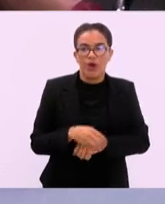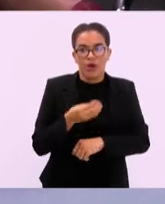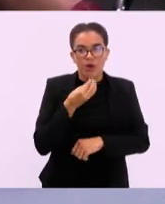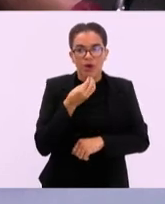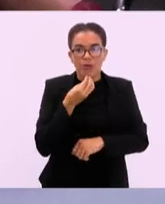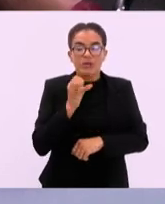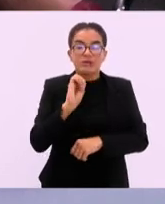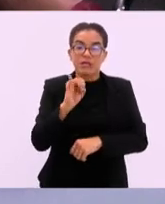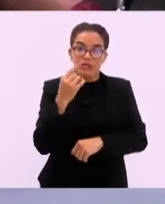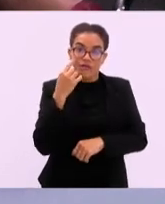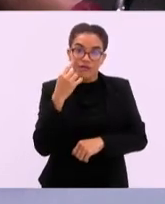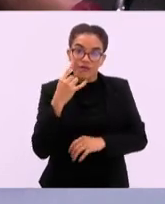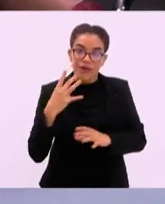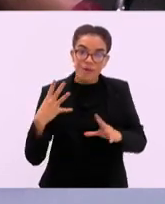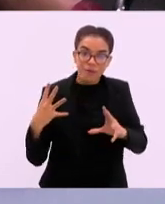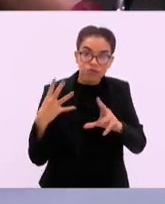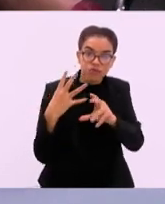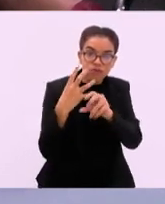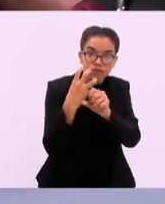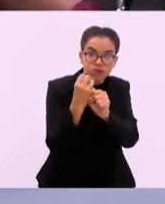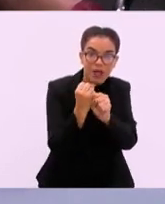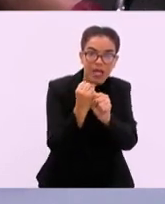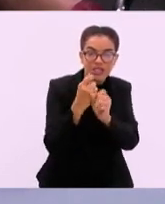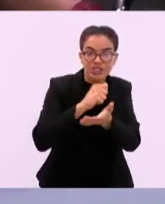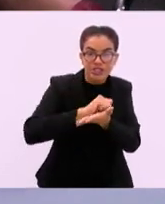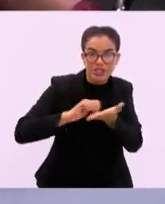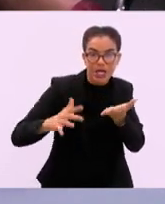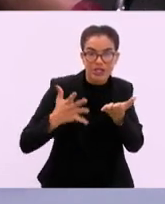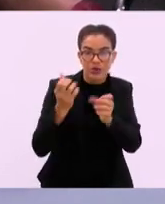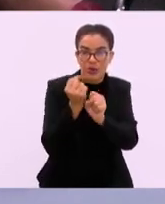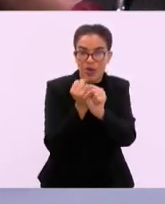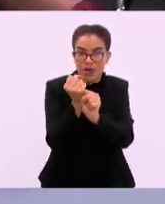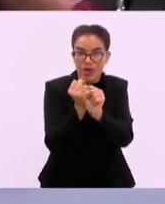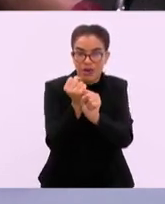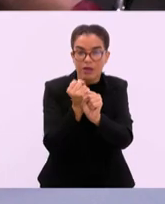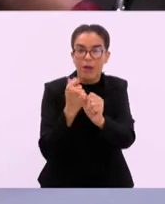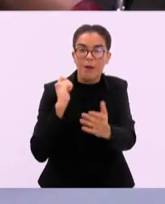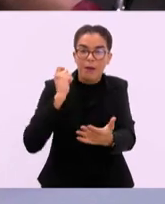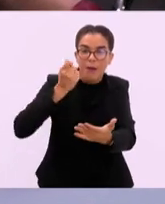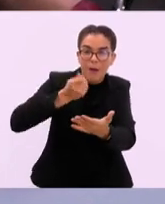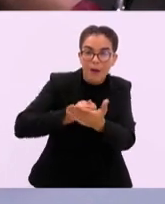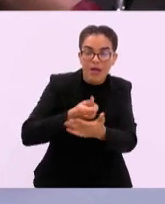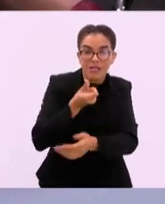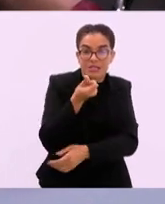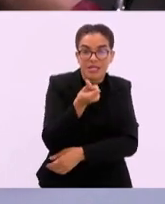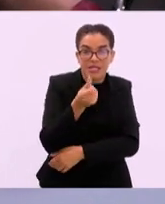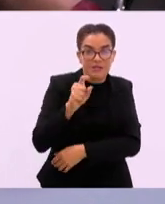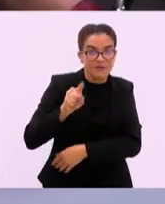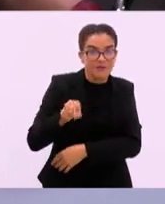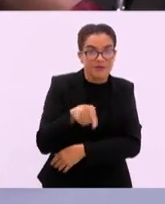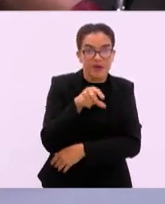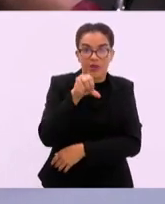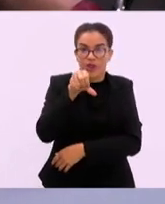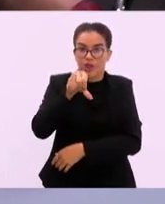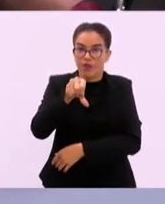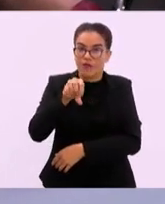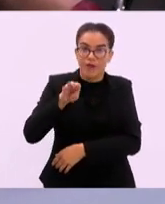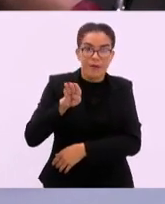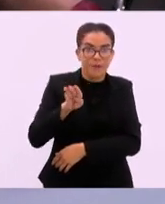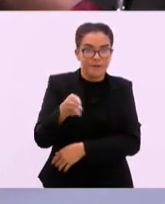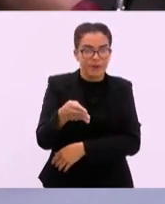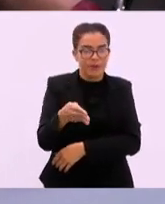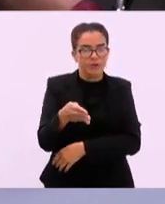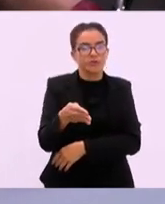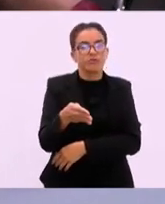Se a gente for no orçamento deste ano, está previsto para o pagamento da dívida 6,9 bilhões de reais. Dos